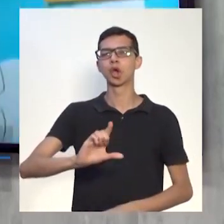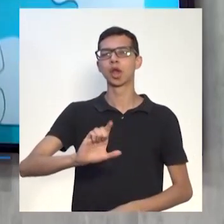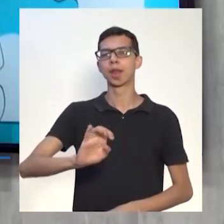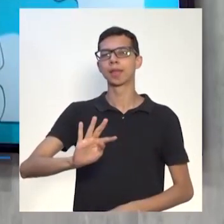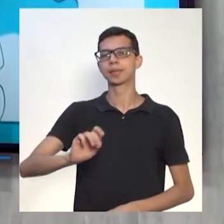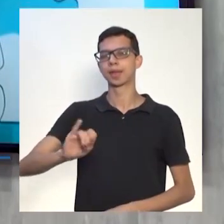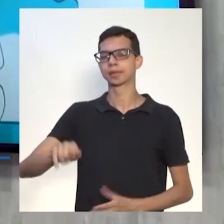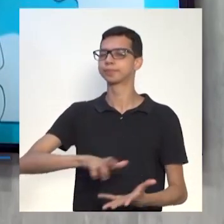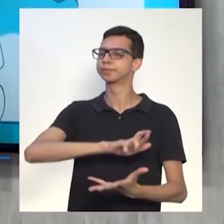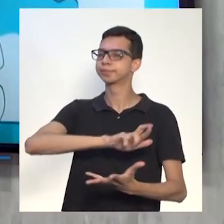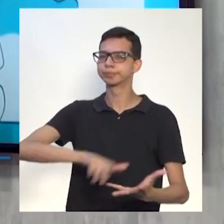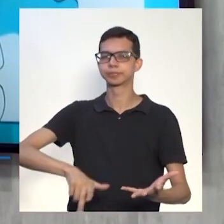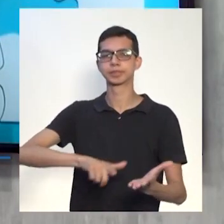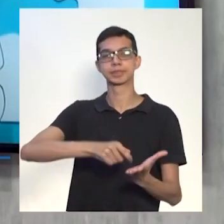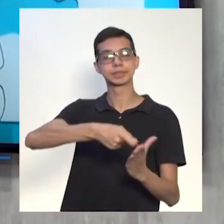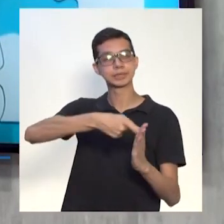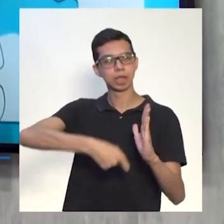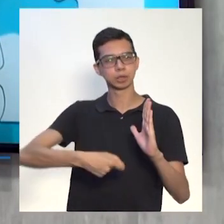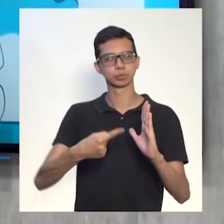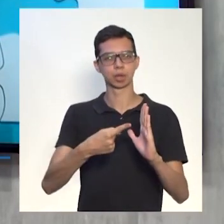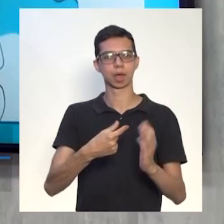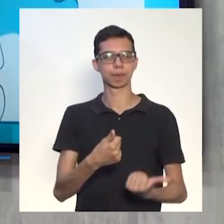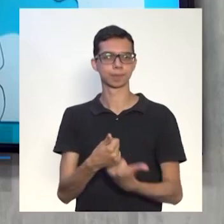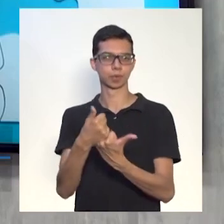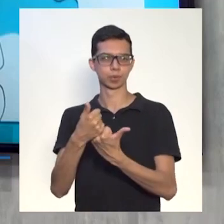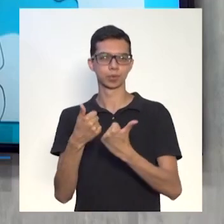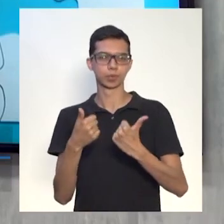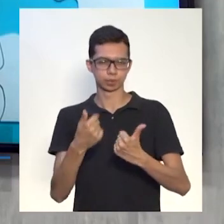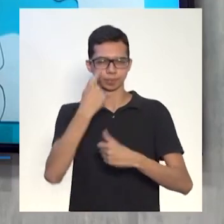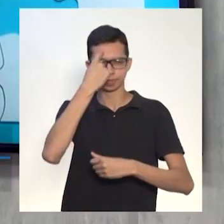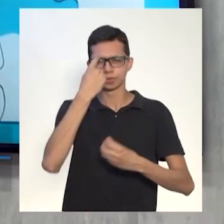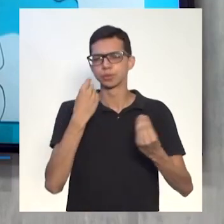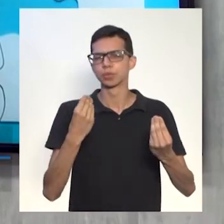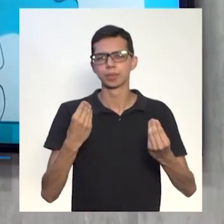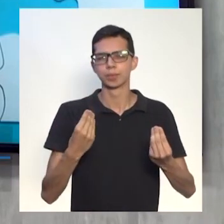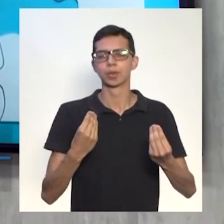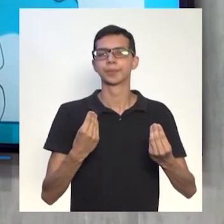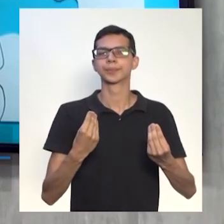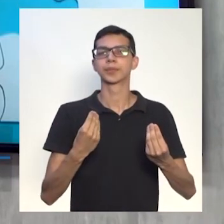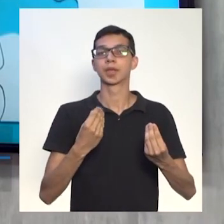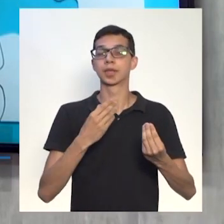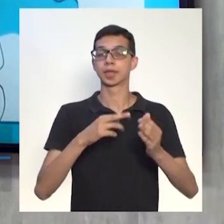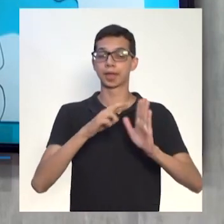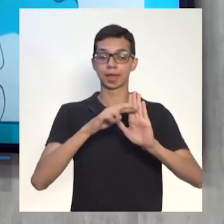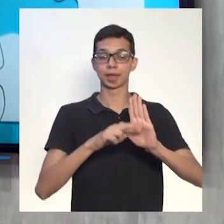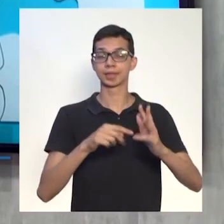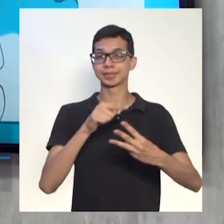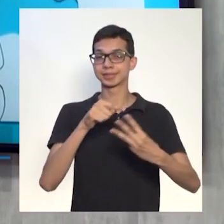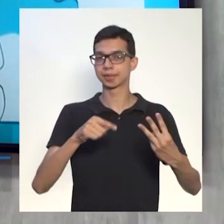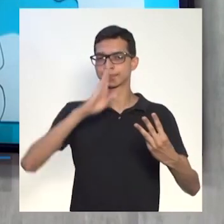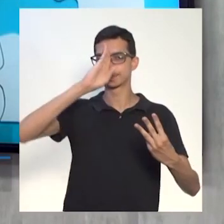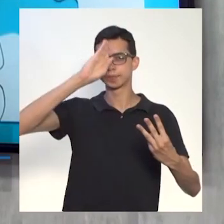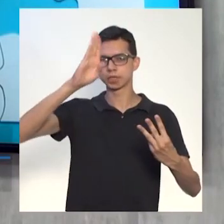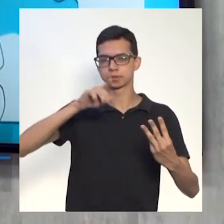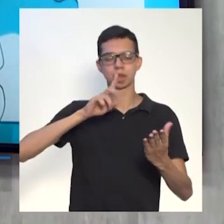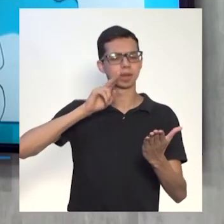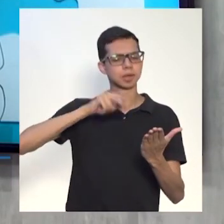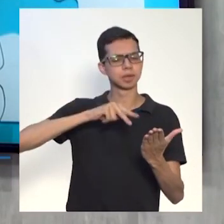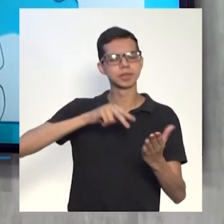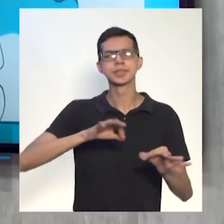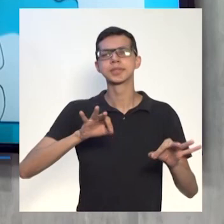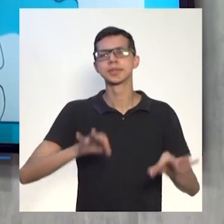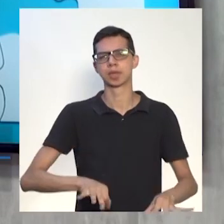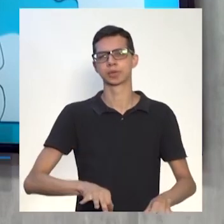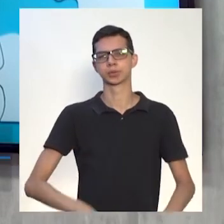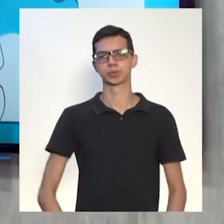Vamos pensar então como é que funciona? 3 regrinhas fundamentais para a gente ler corretamente,